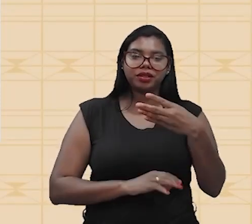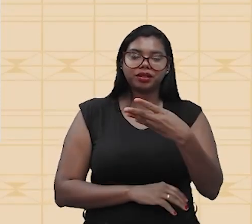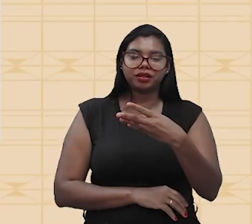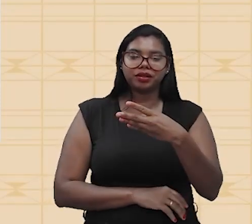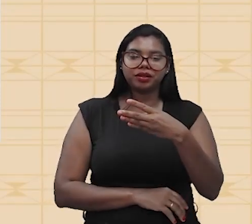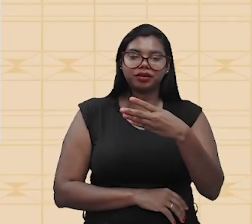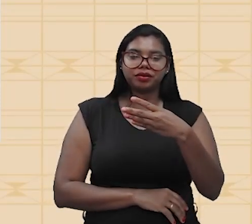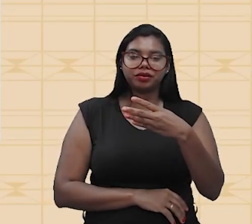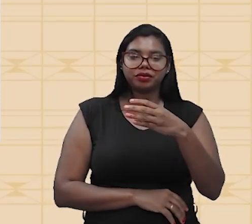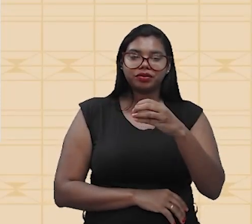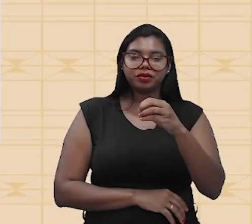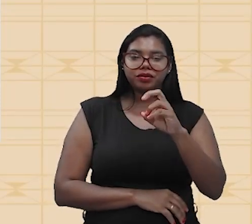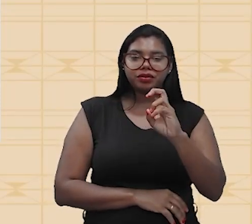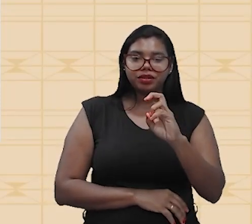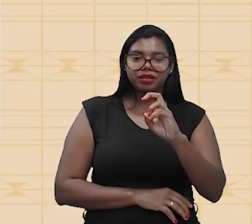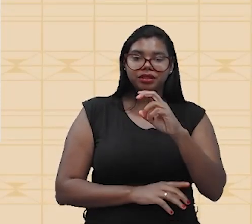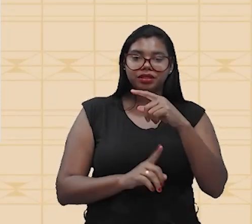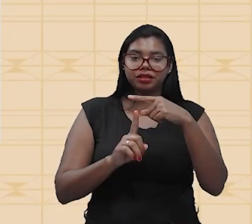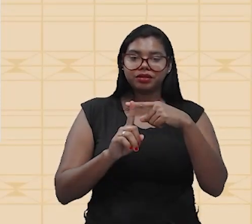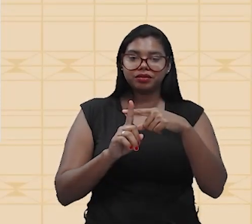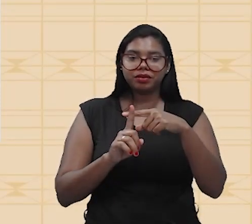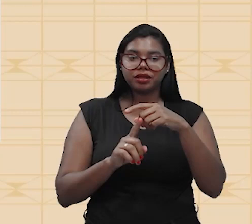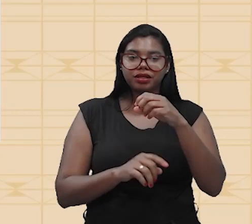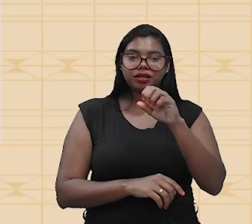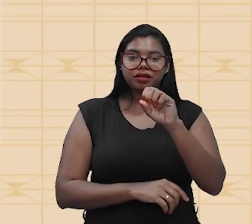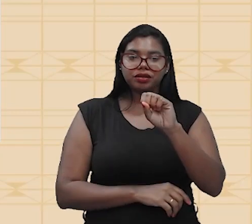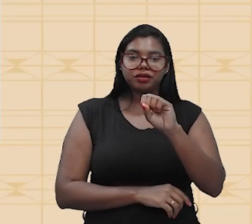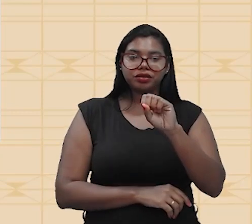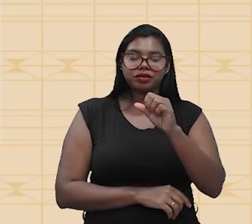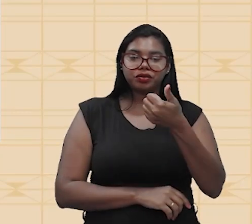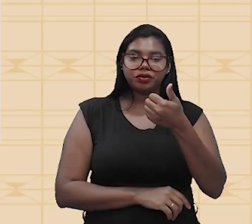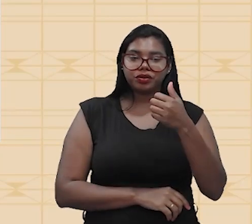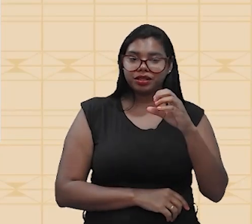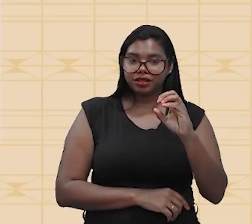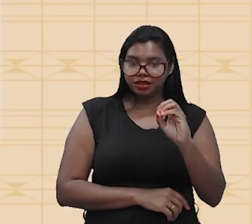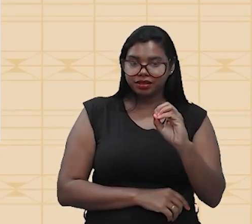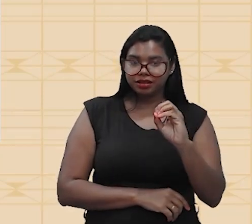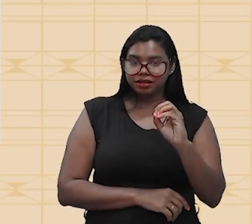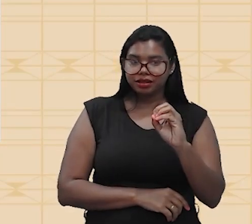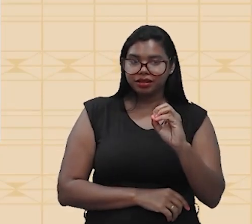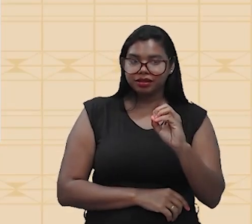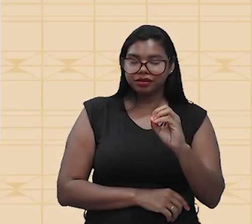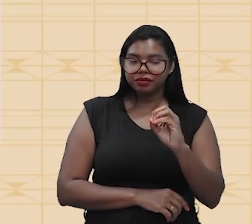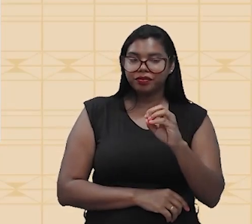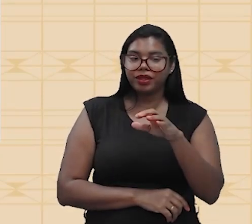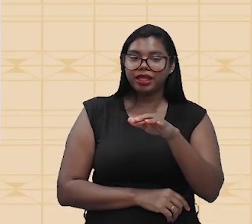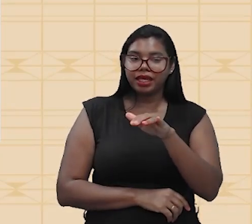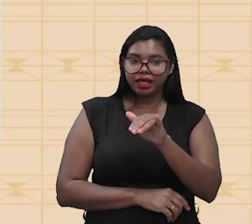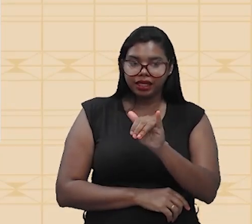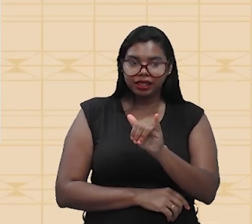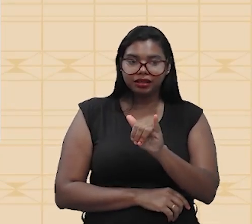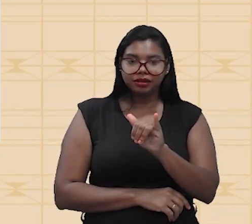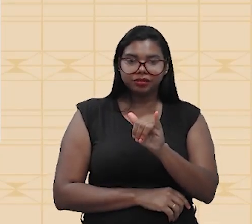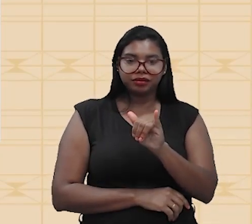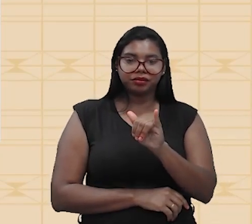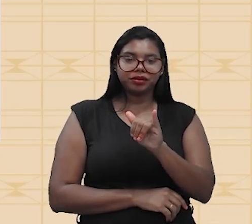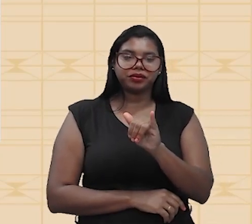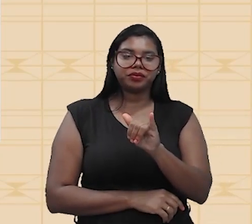405 mais 810. Com certeza, ó, YV vai